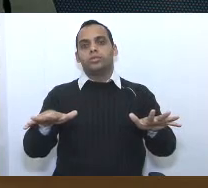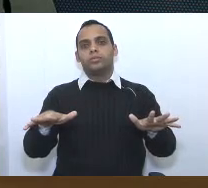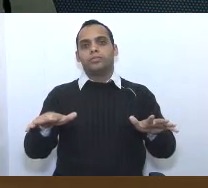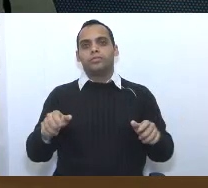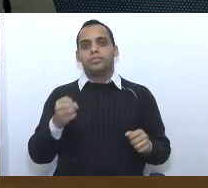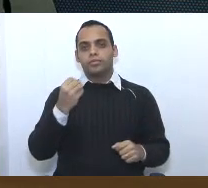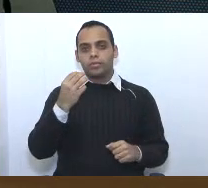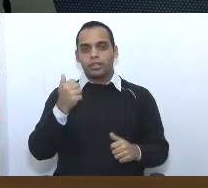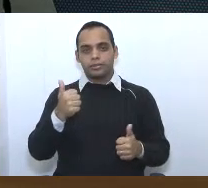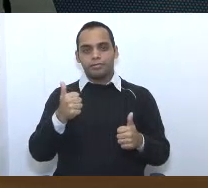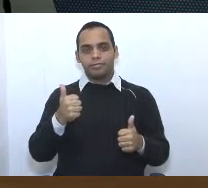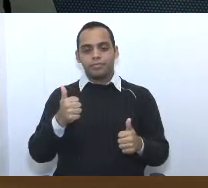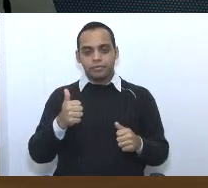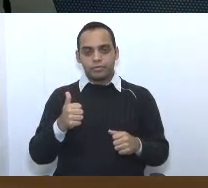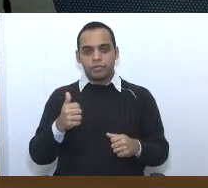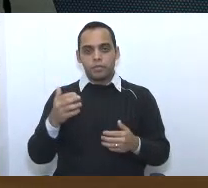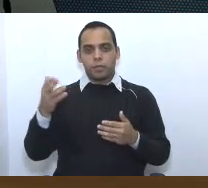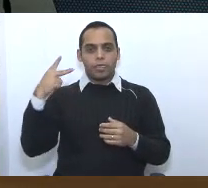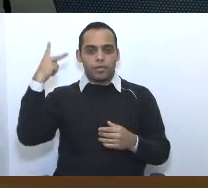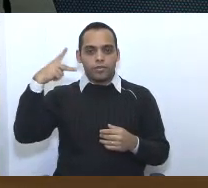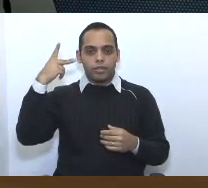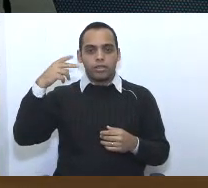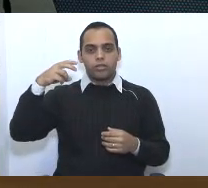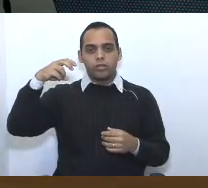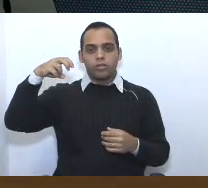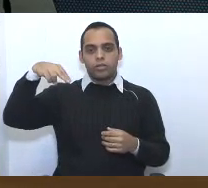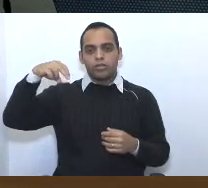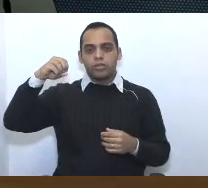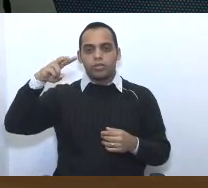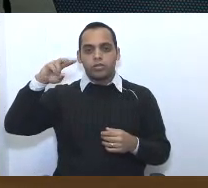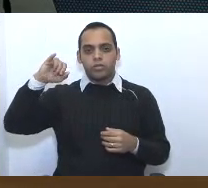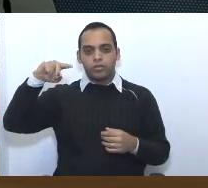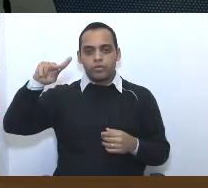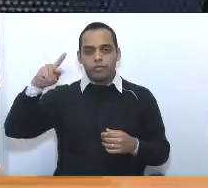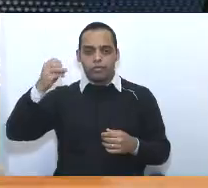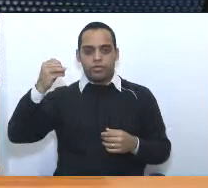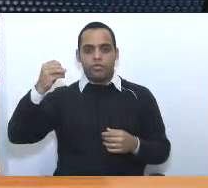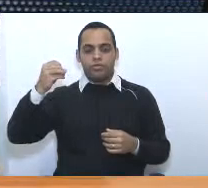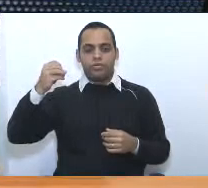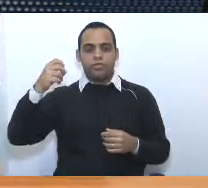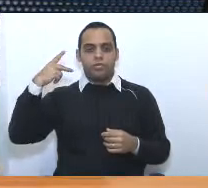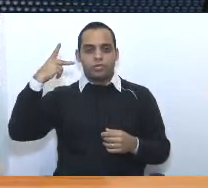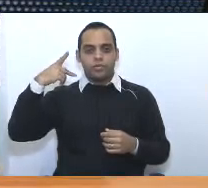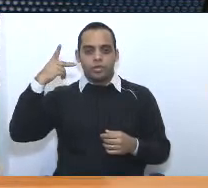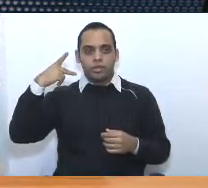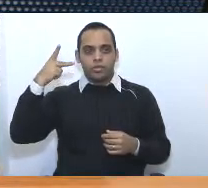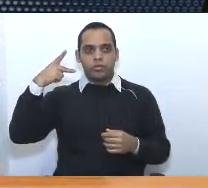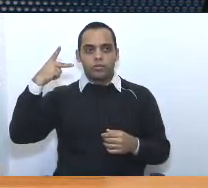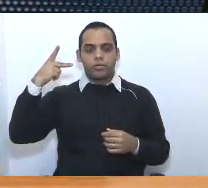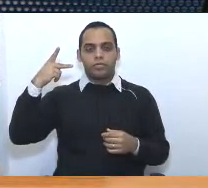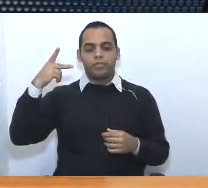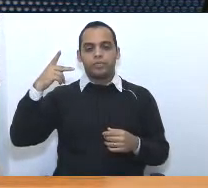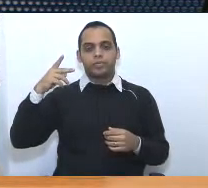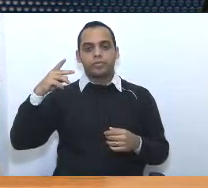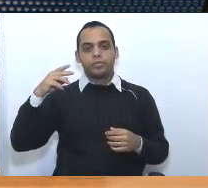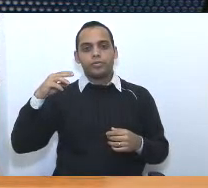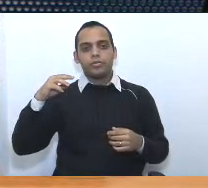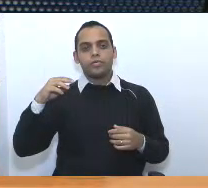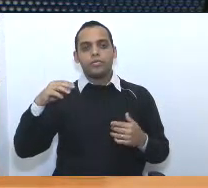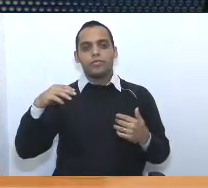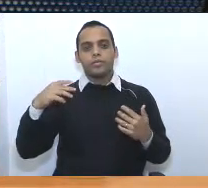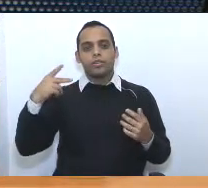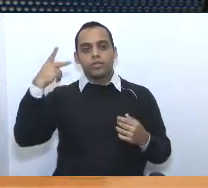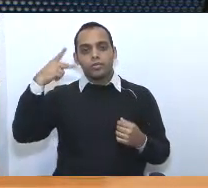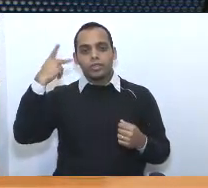bom? Vereador Novinho Brasil, vereador Paz, meu amado. O